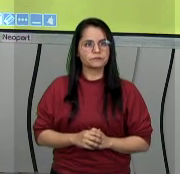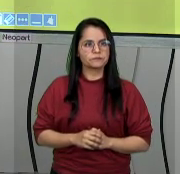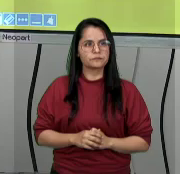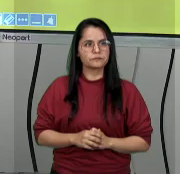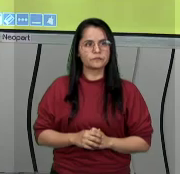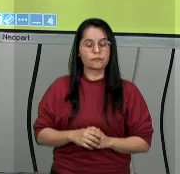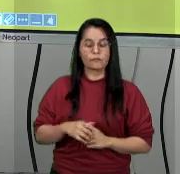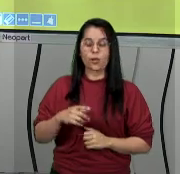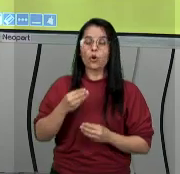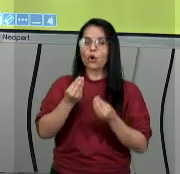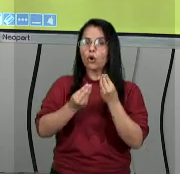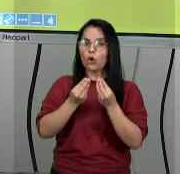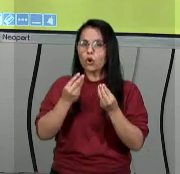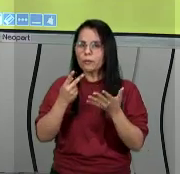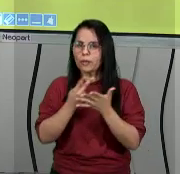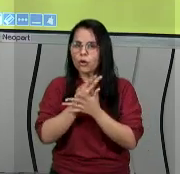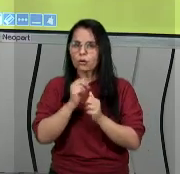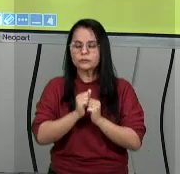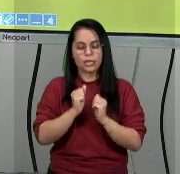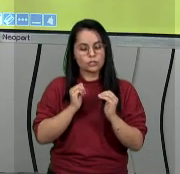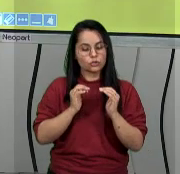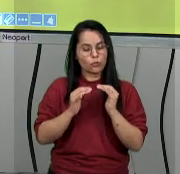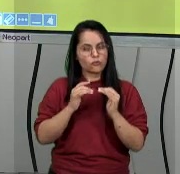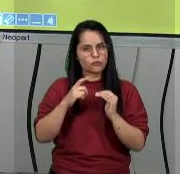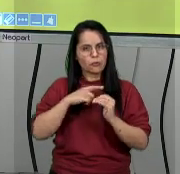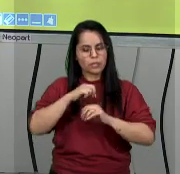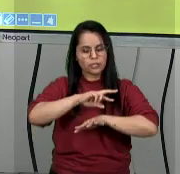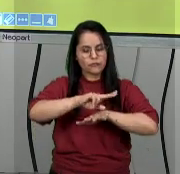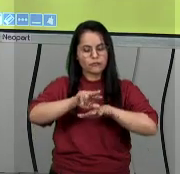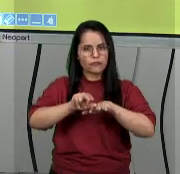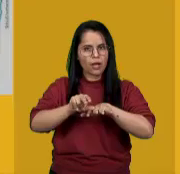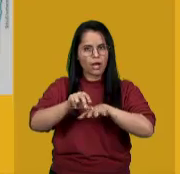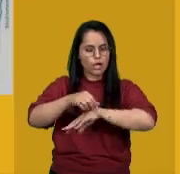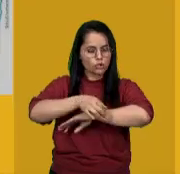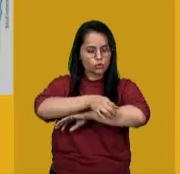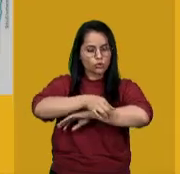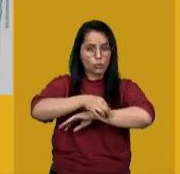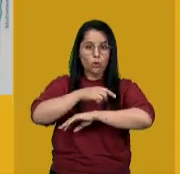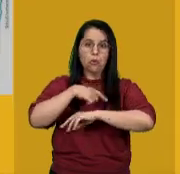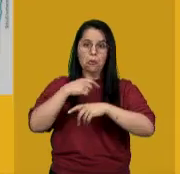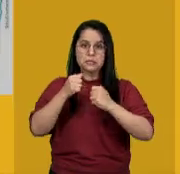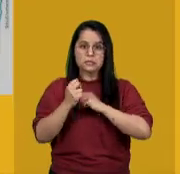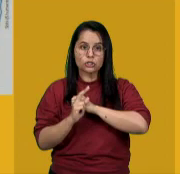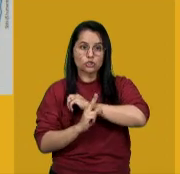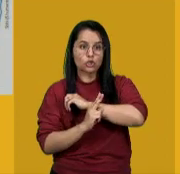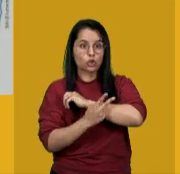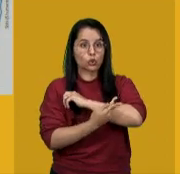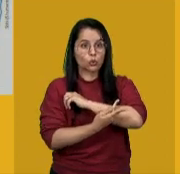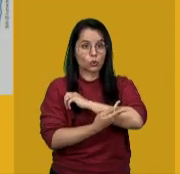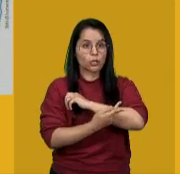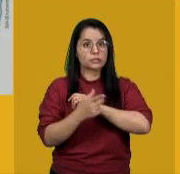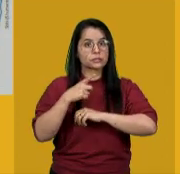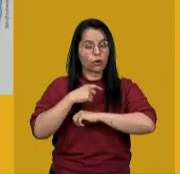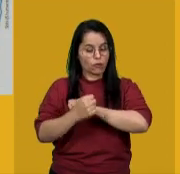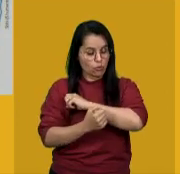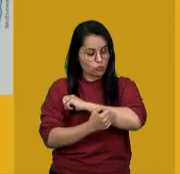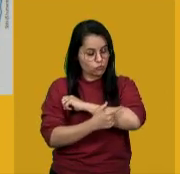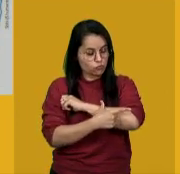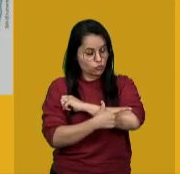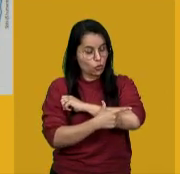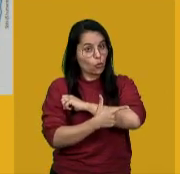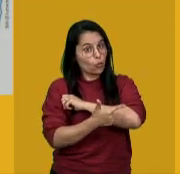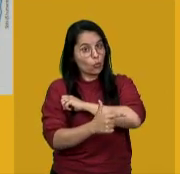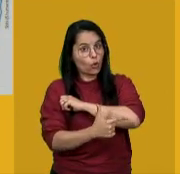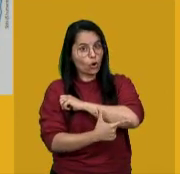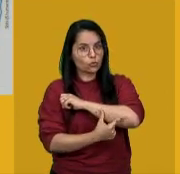Como o movimento acontece? Então, muitos músculos trabalham aos pares. Quando o músculo se contrai, o outro